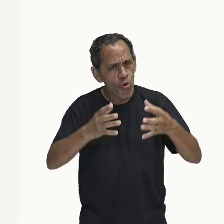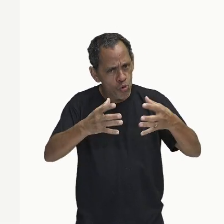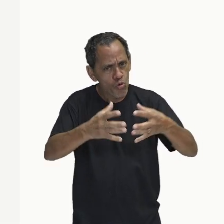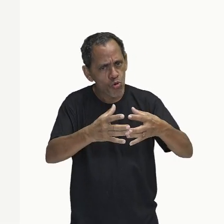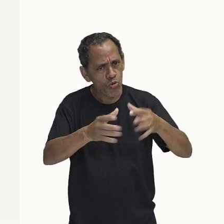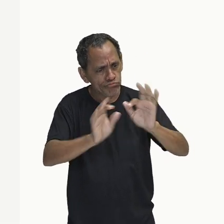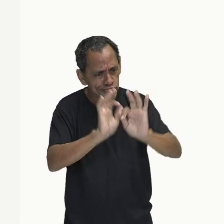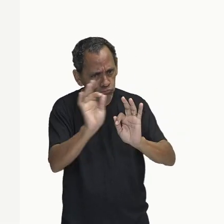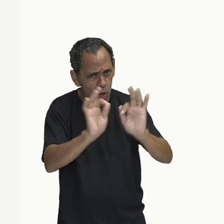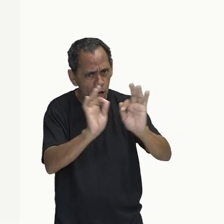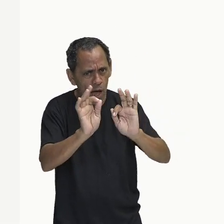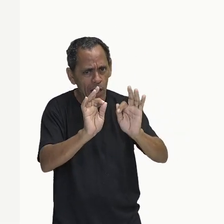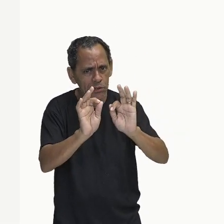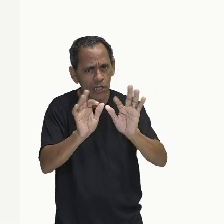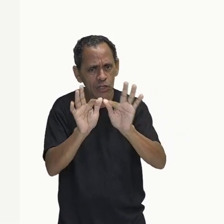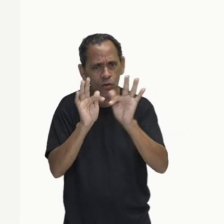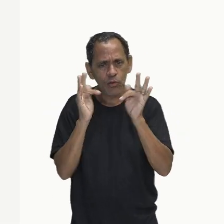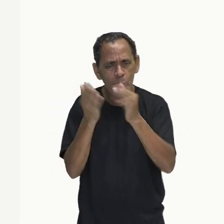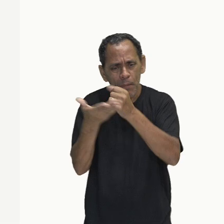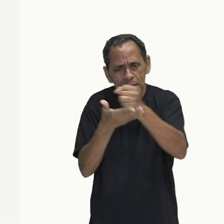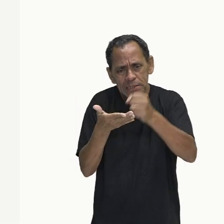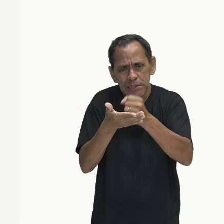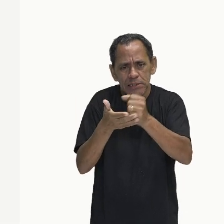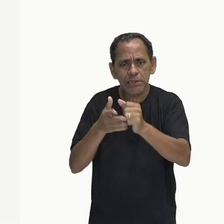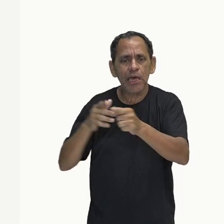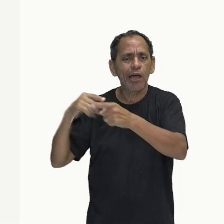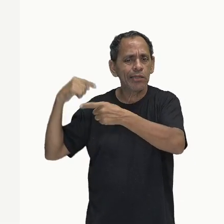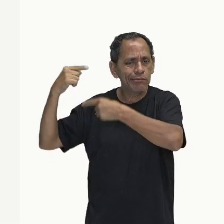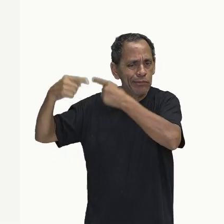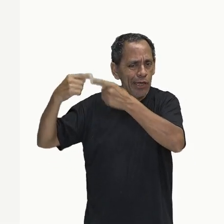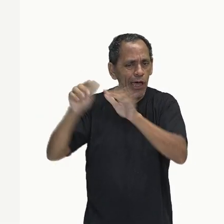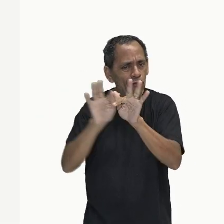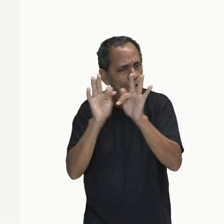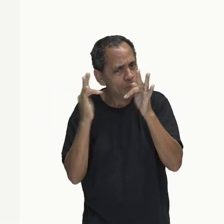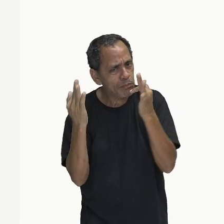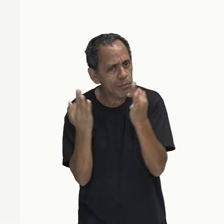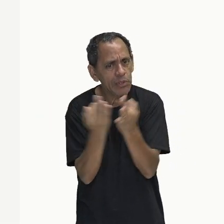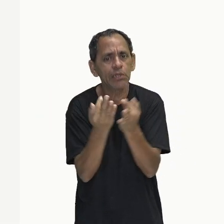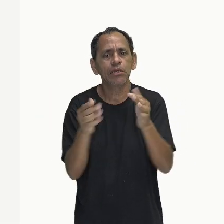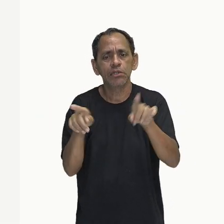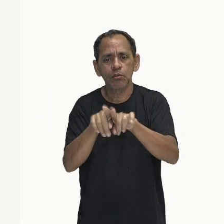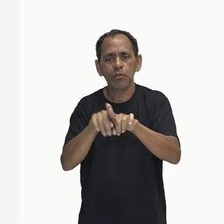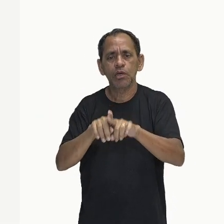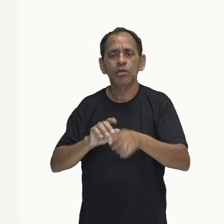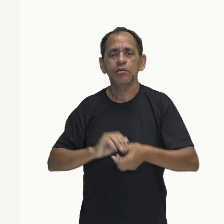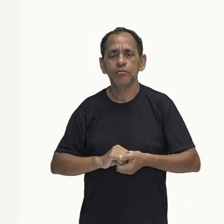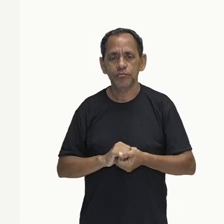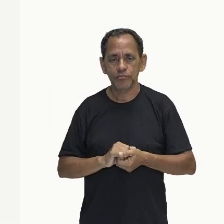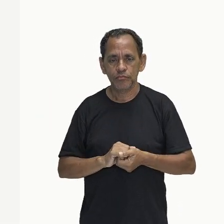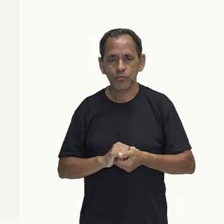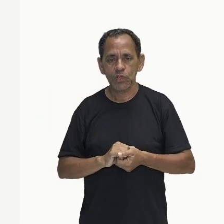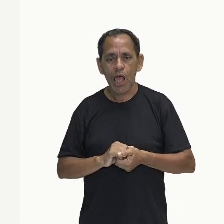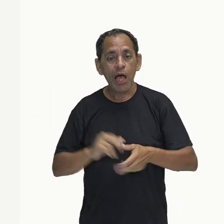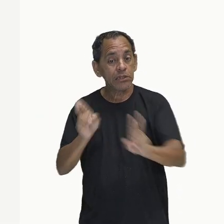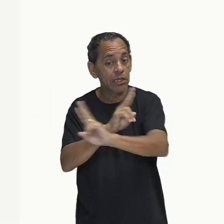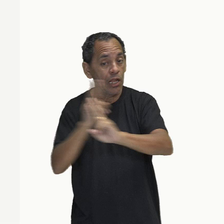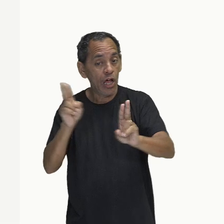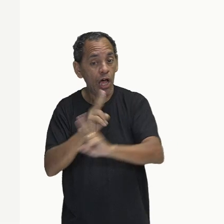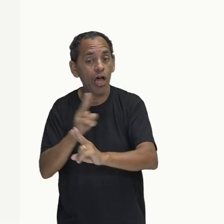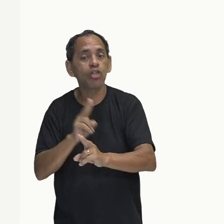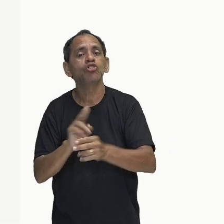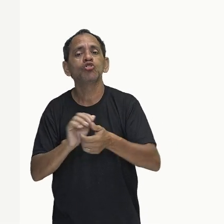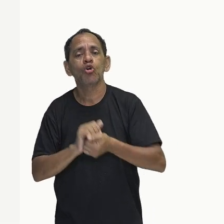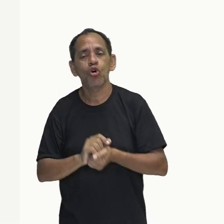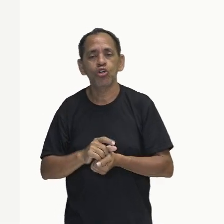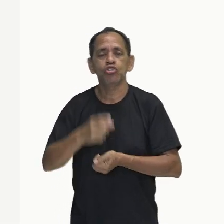com base no parentesco, tá, gente? Com base nas relações entre parentes, entre pais, primos